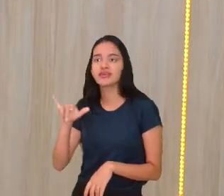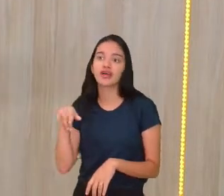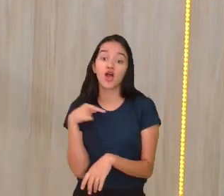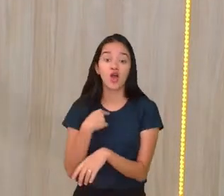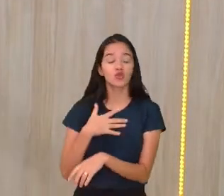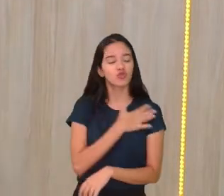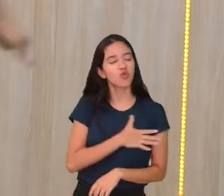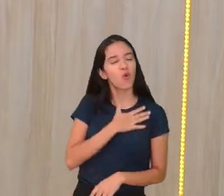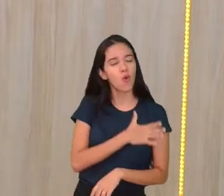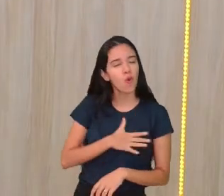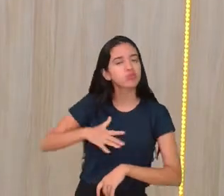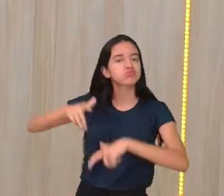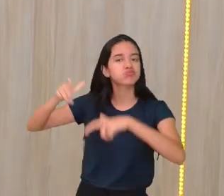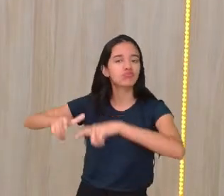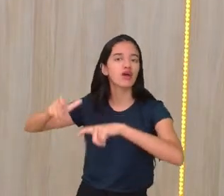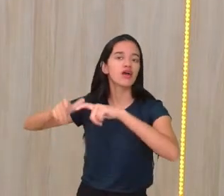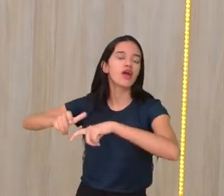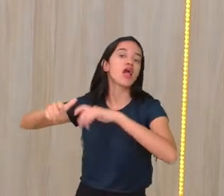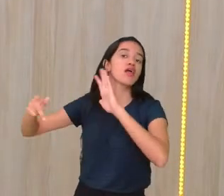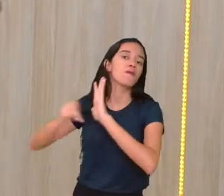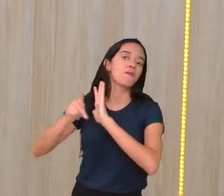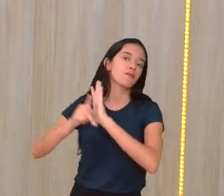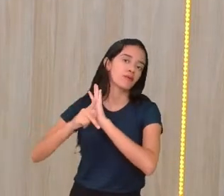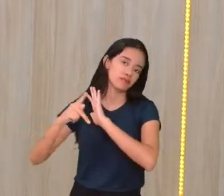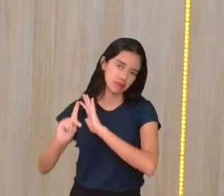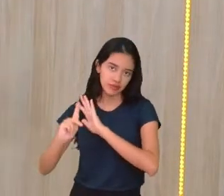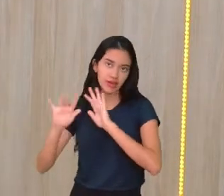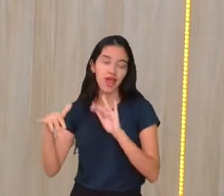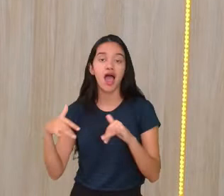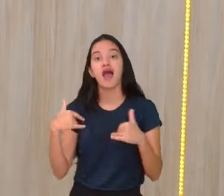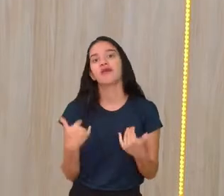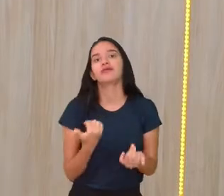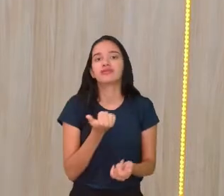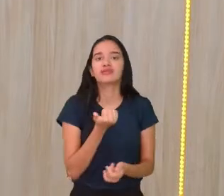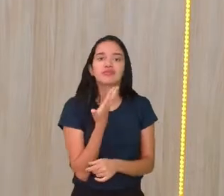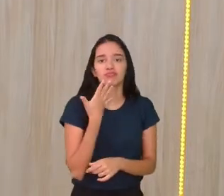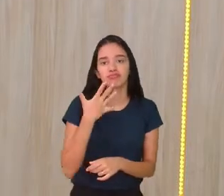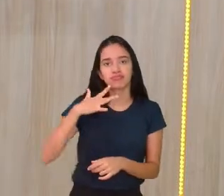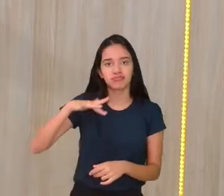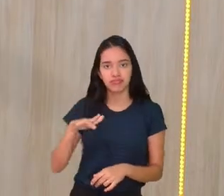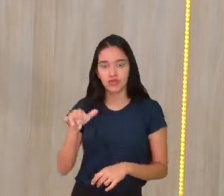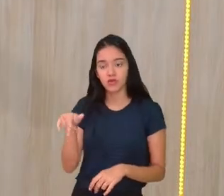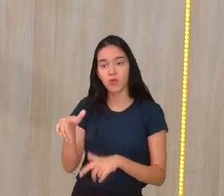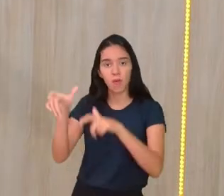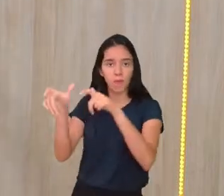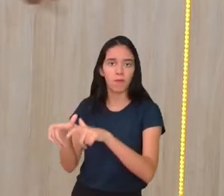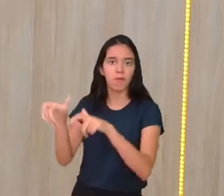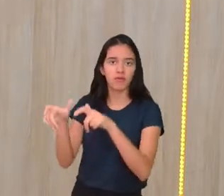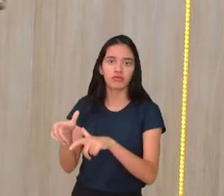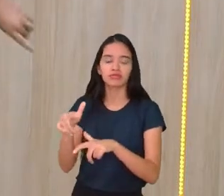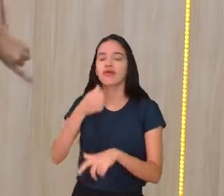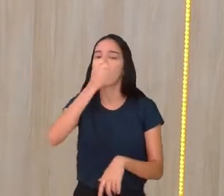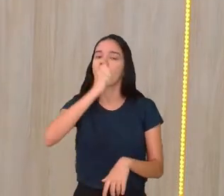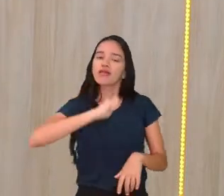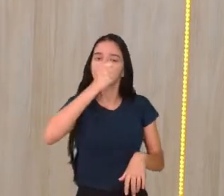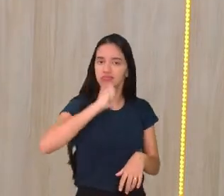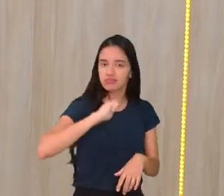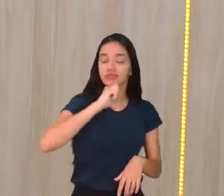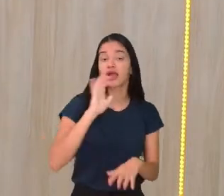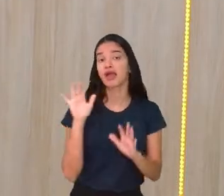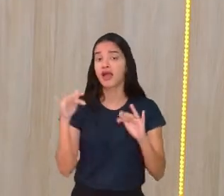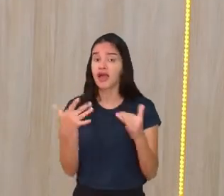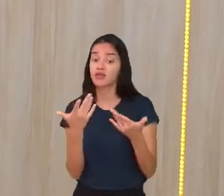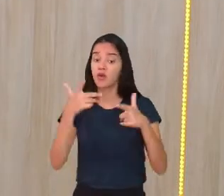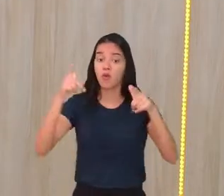lá. Então, ou seja, quando termina a aula, você pega seus coleguinhas e vai lá na barraca do professor Giorgio chupar picolé. Então, ou seja,